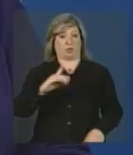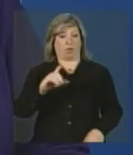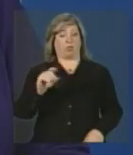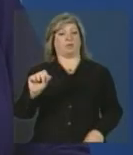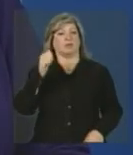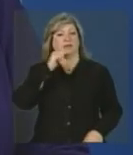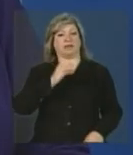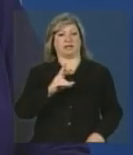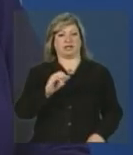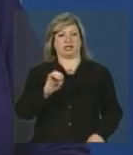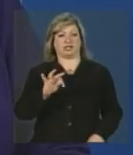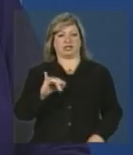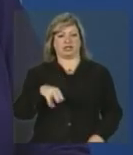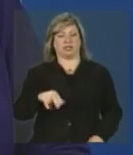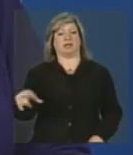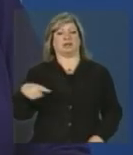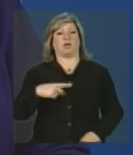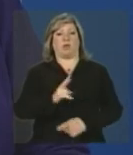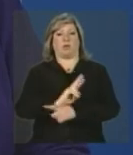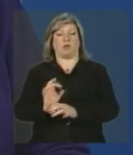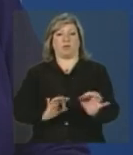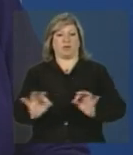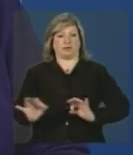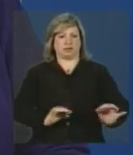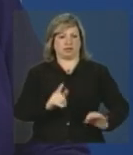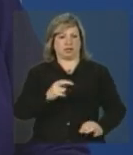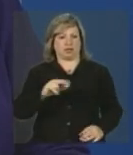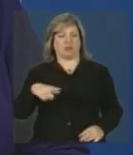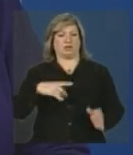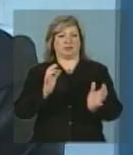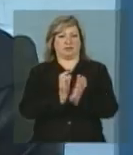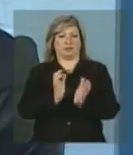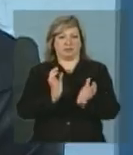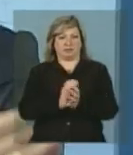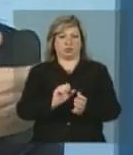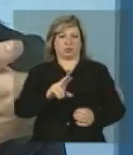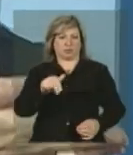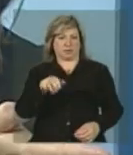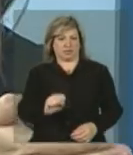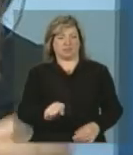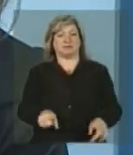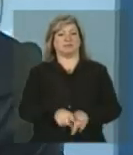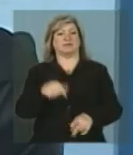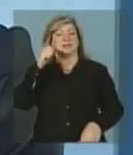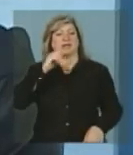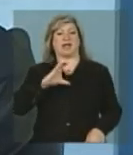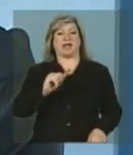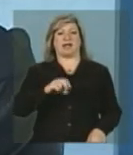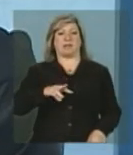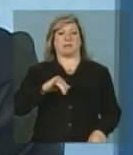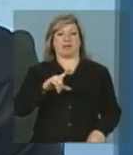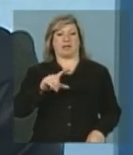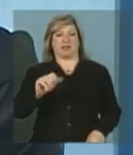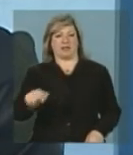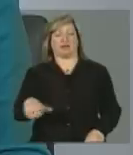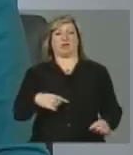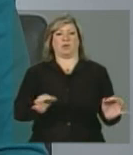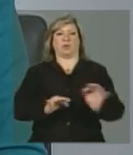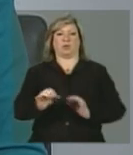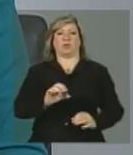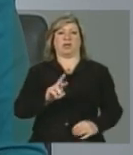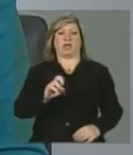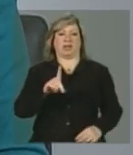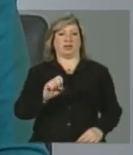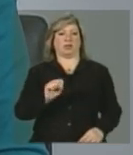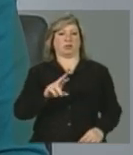da Coordenação Geral de Vigilância Socioassistencial do Departamento de Gestão do SUAS, e Camila Santos, da Coordenação do Rede SUAS